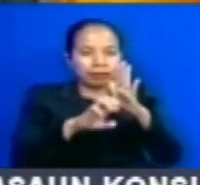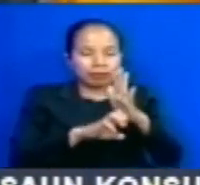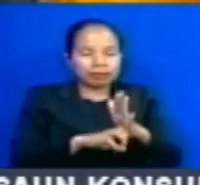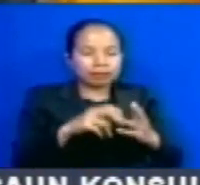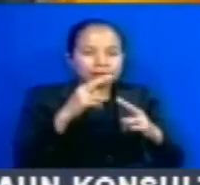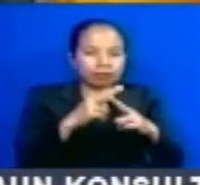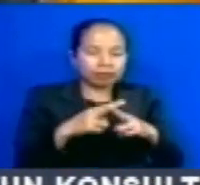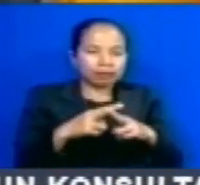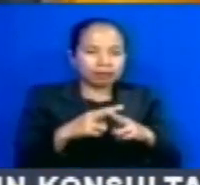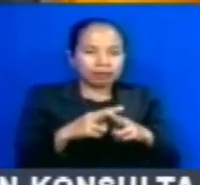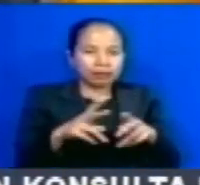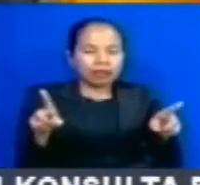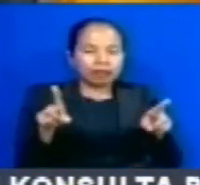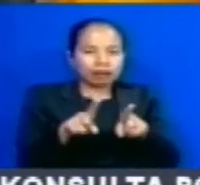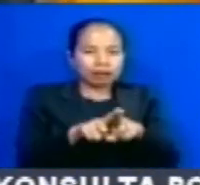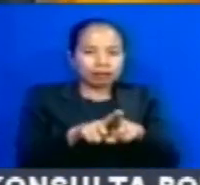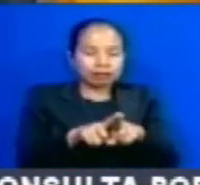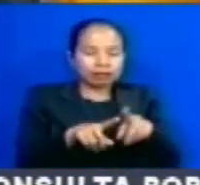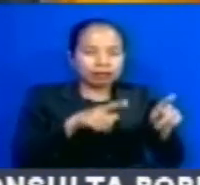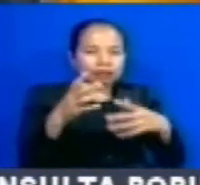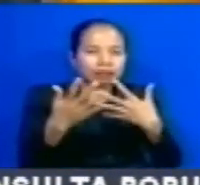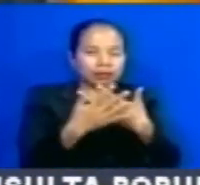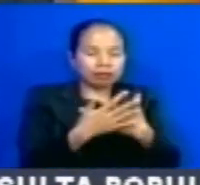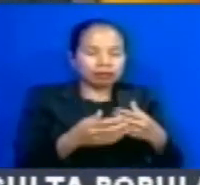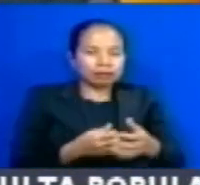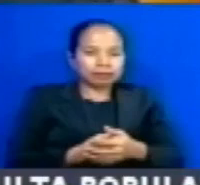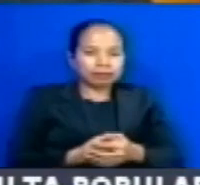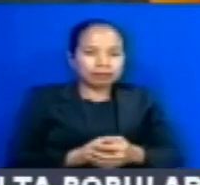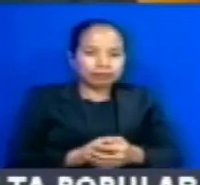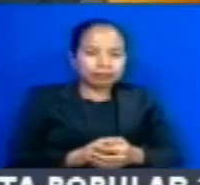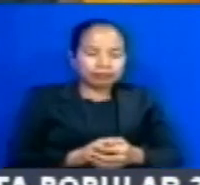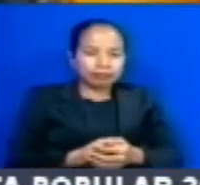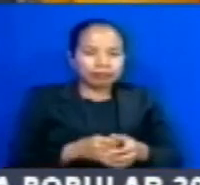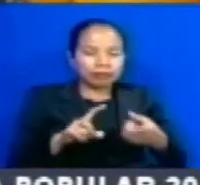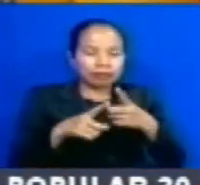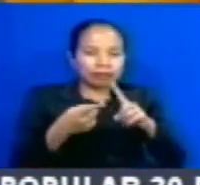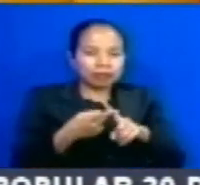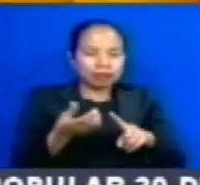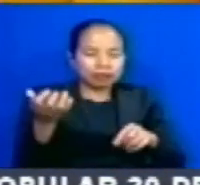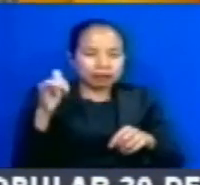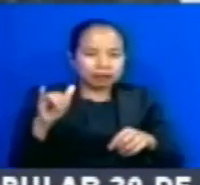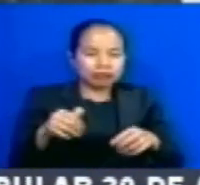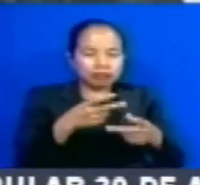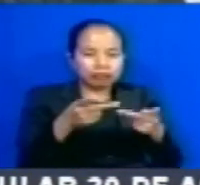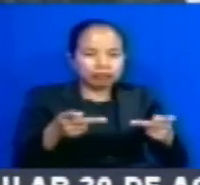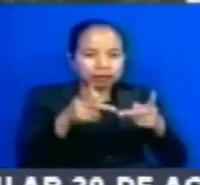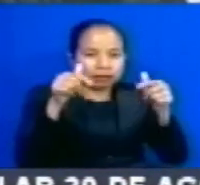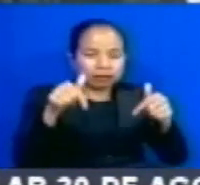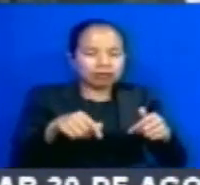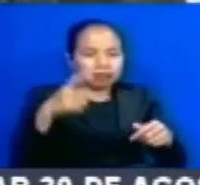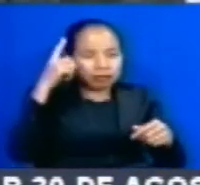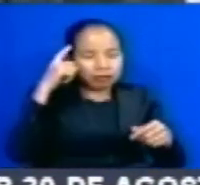Ita, mudar a população prisional, para ver agressivo. Mamalo sira hutu e a fata idane.